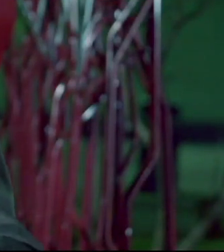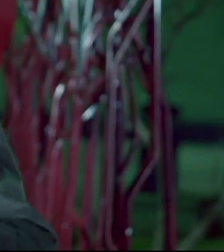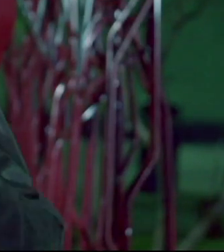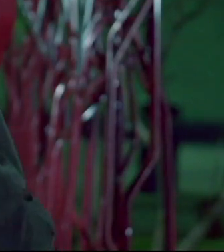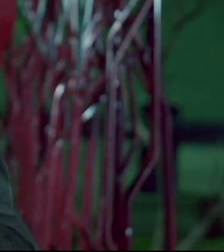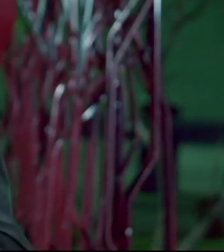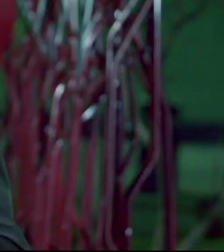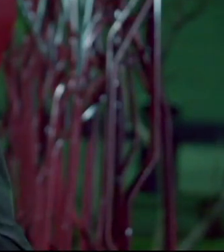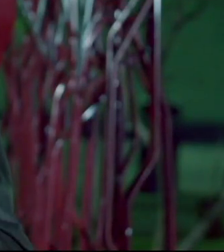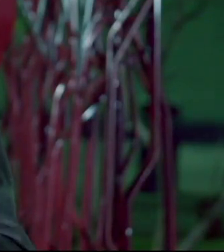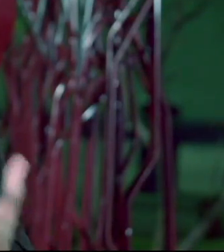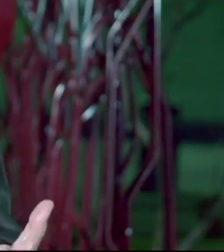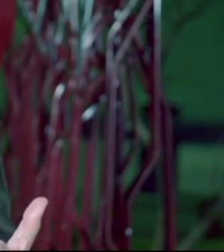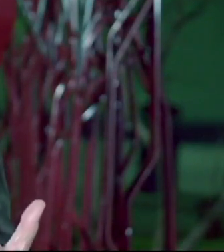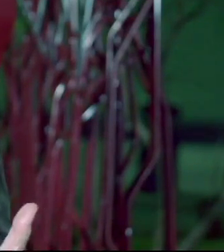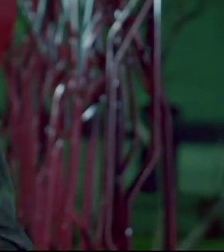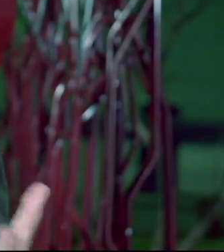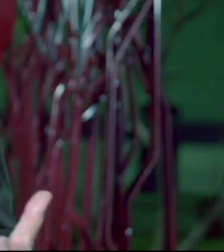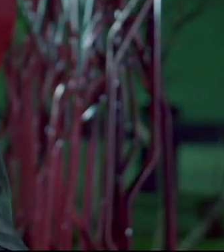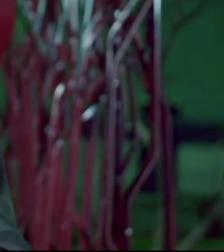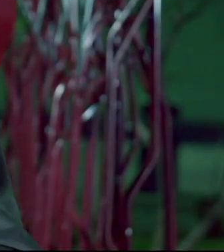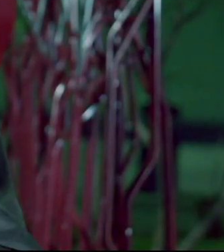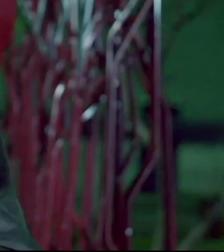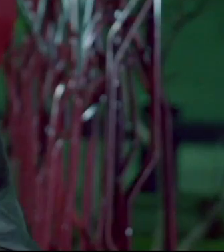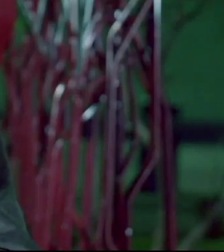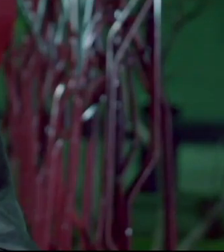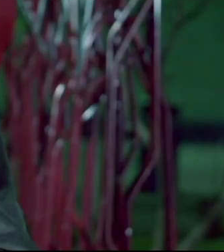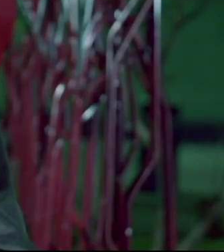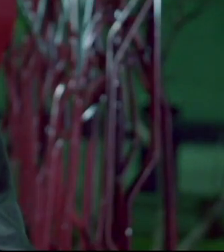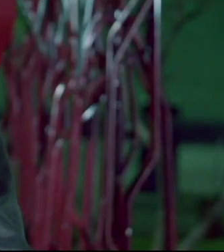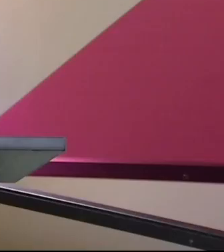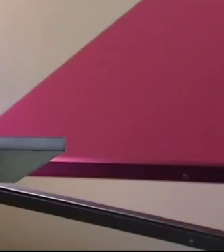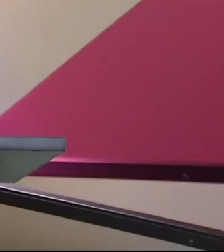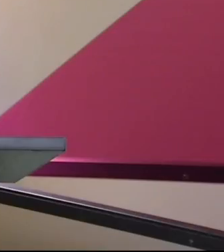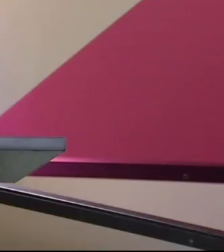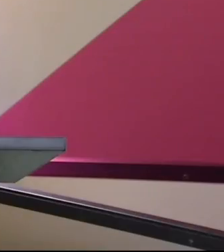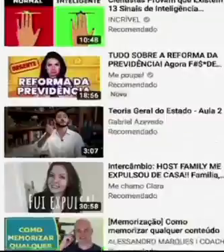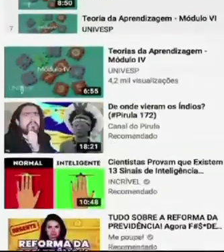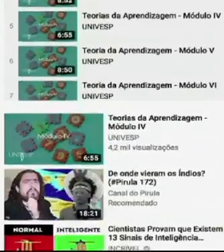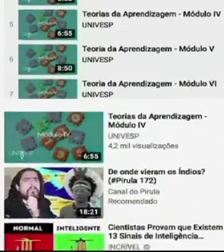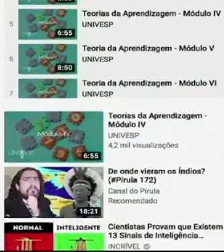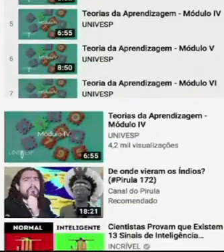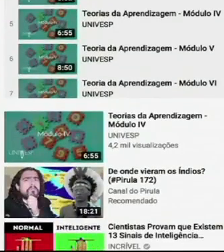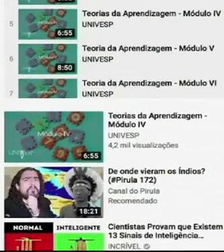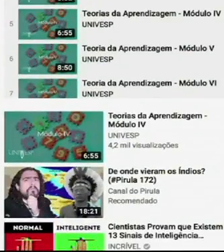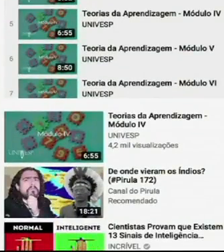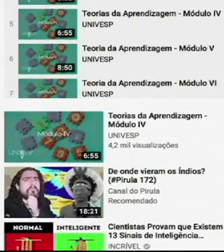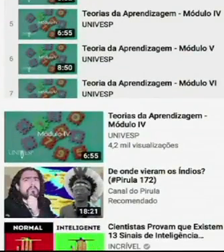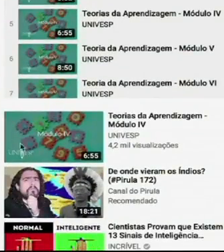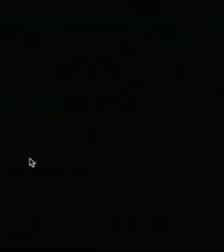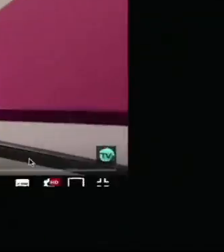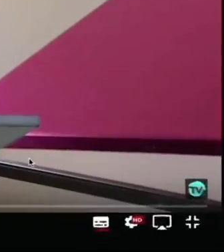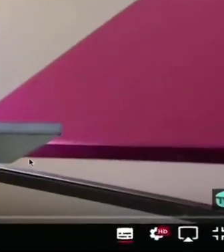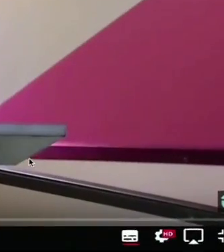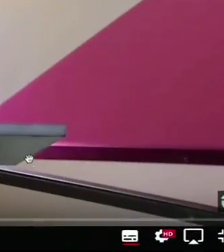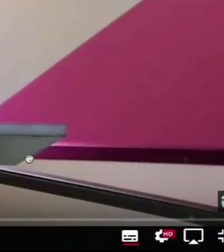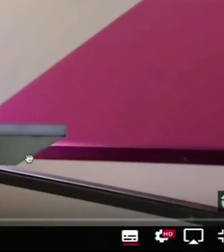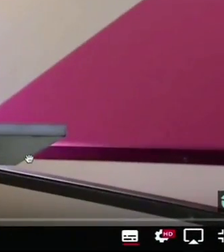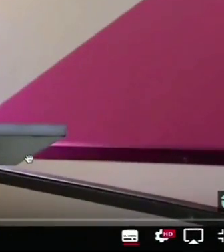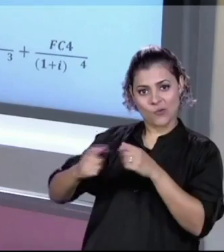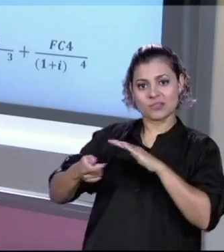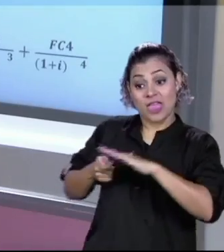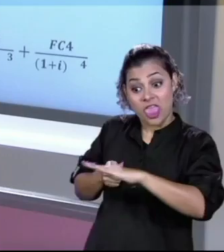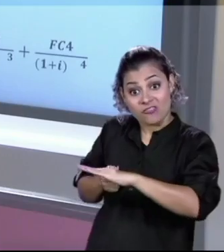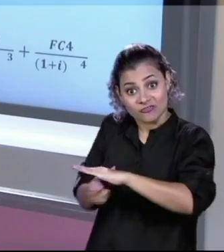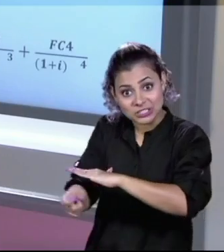que tem um padrão que o padrão das universidades estaduais paulistas o módulo 3 a univesp usa recursos como